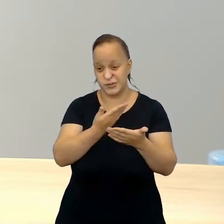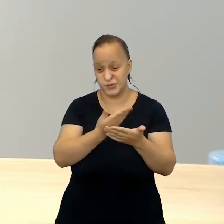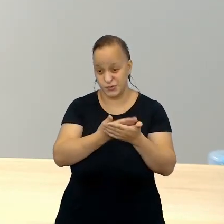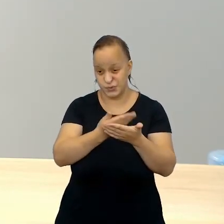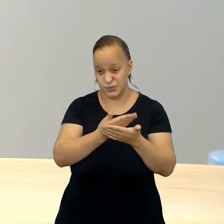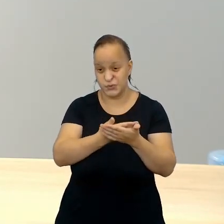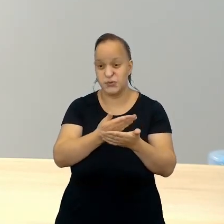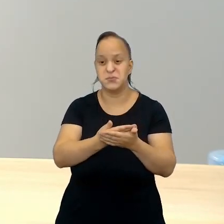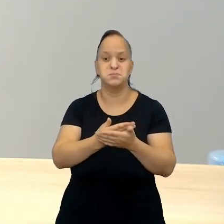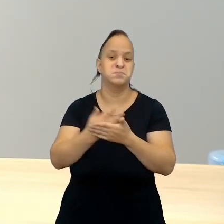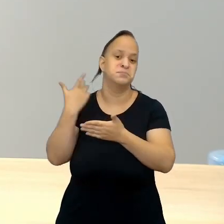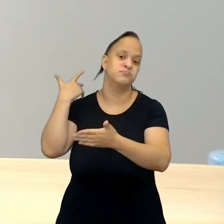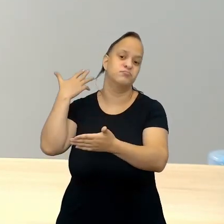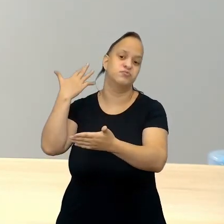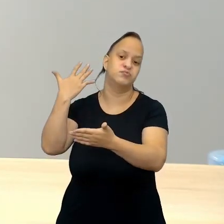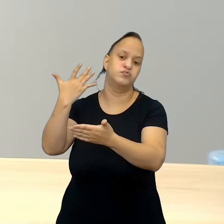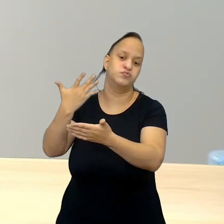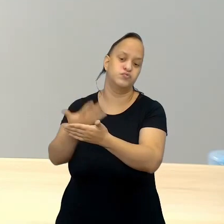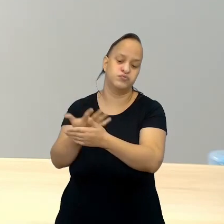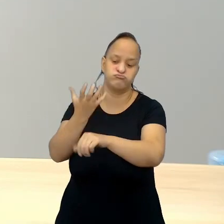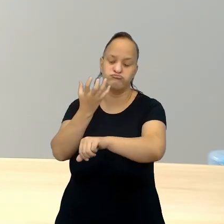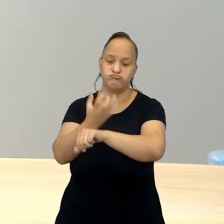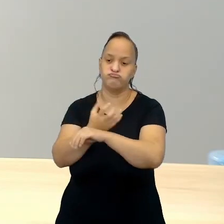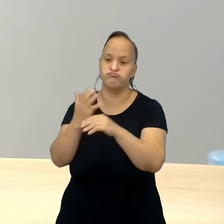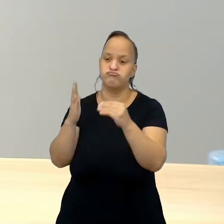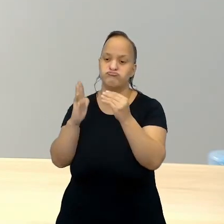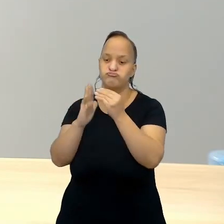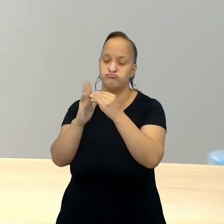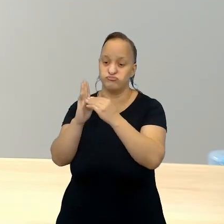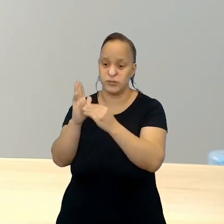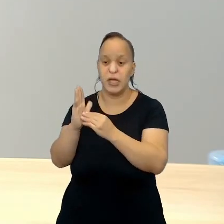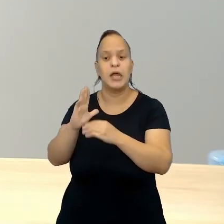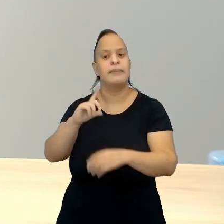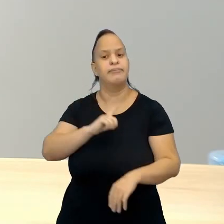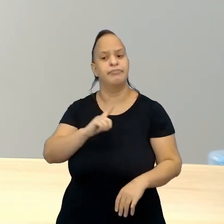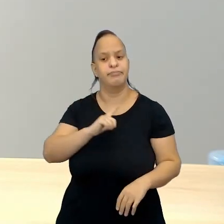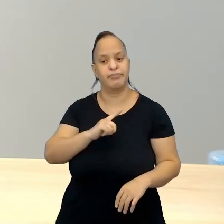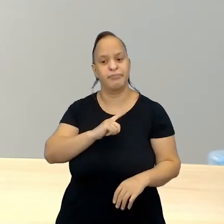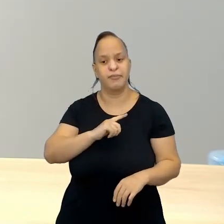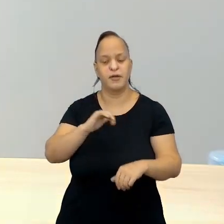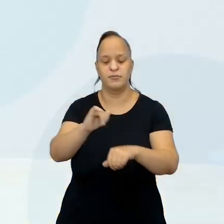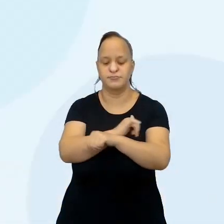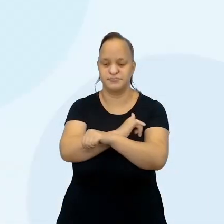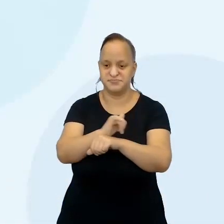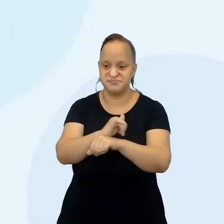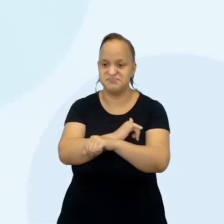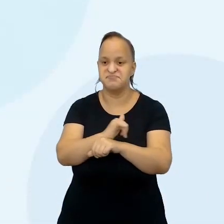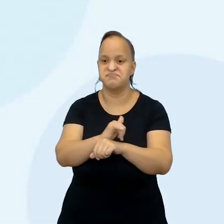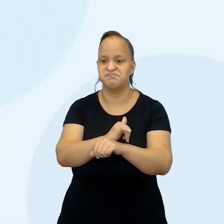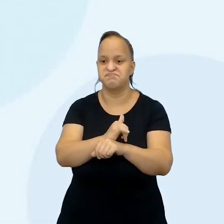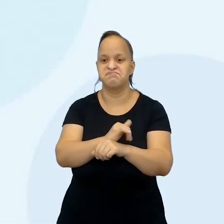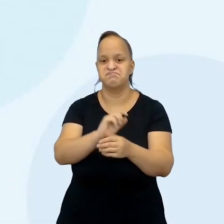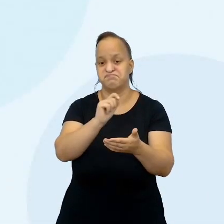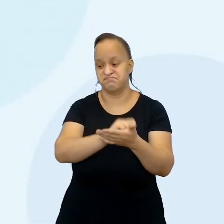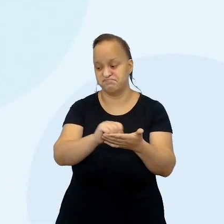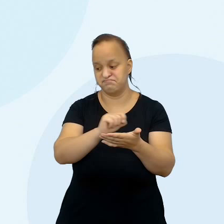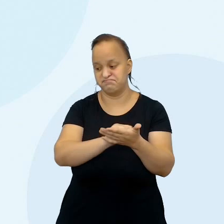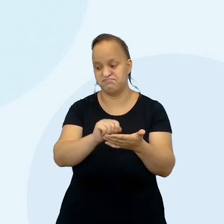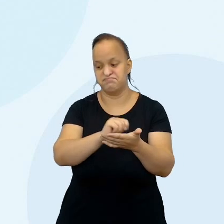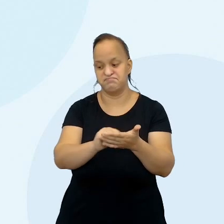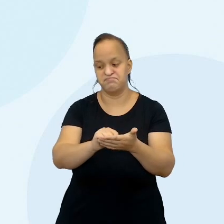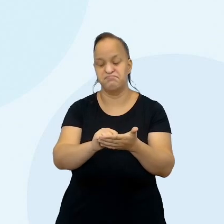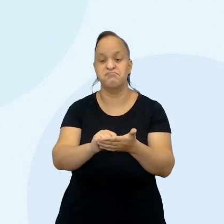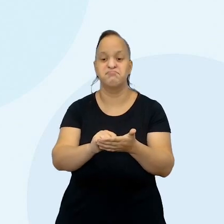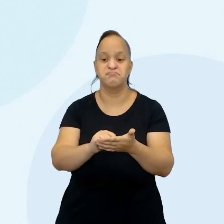unidades curriculares, elas têm essa proposta do diário de bordo. Então, a gente trouxe aqui para mostrar para vocês. Lá no componente 1,